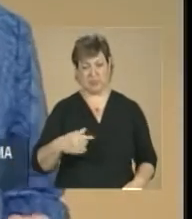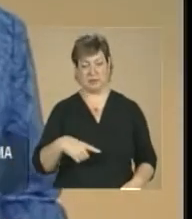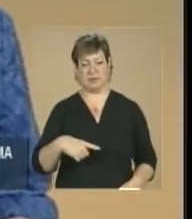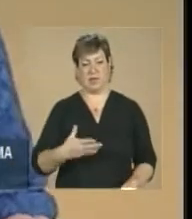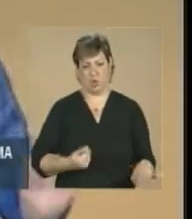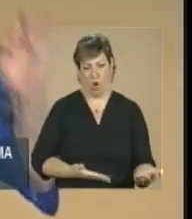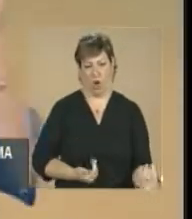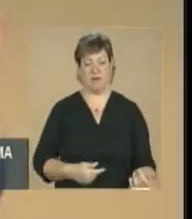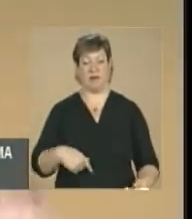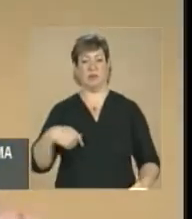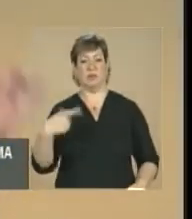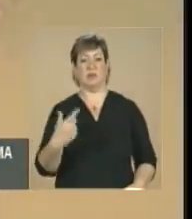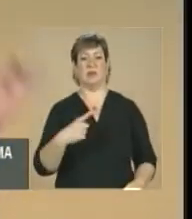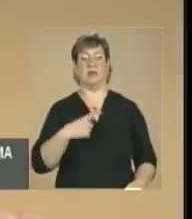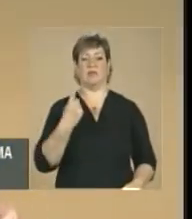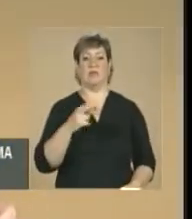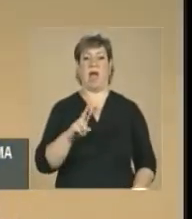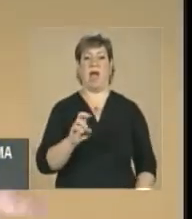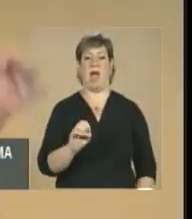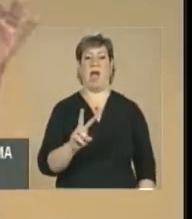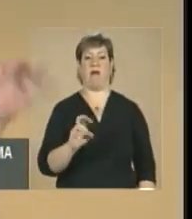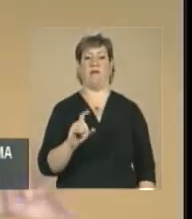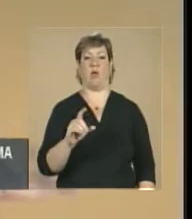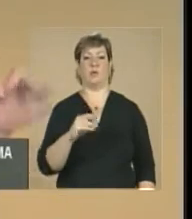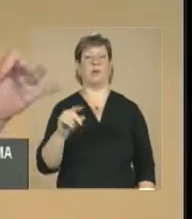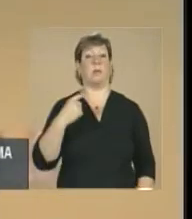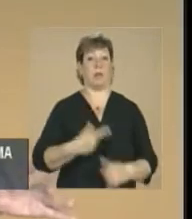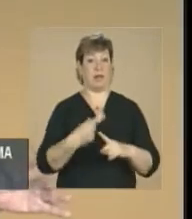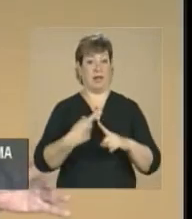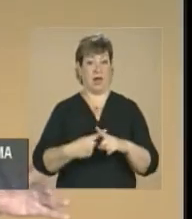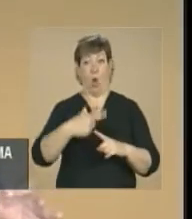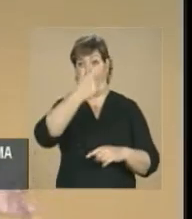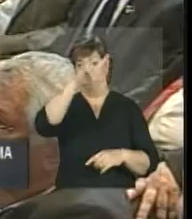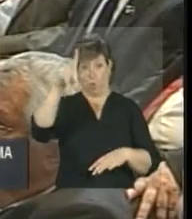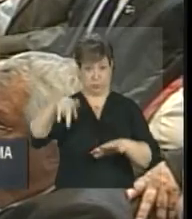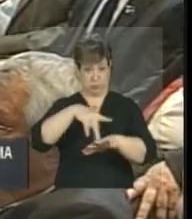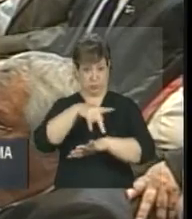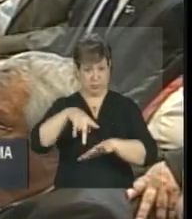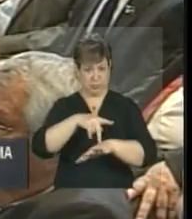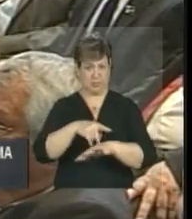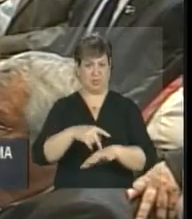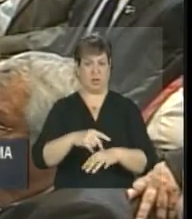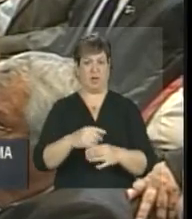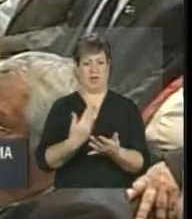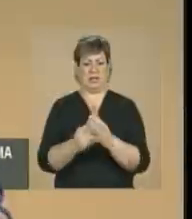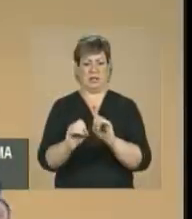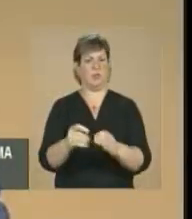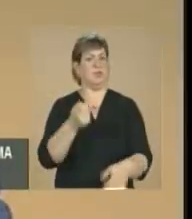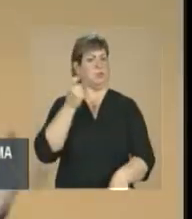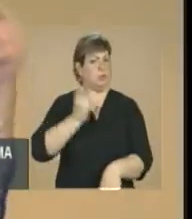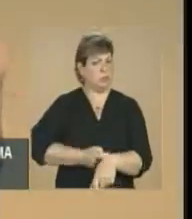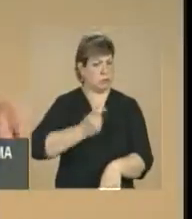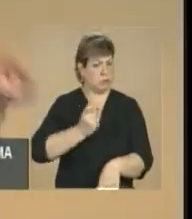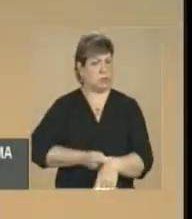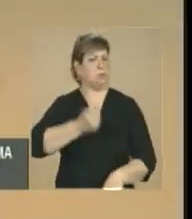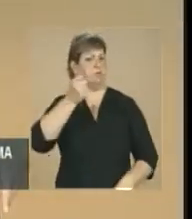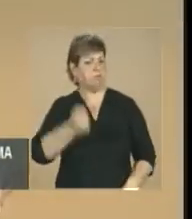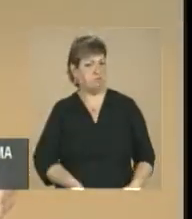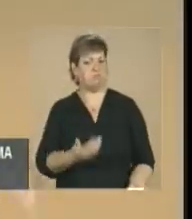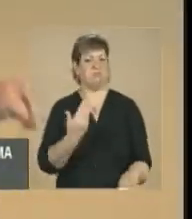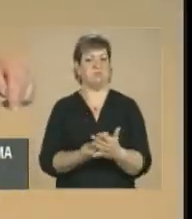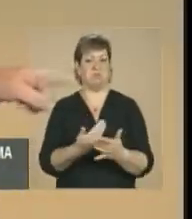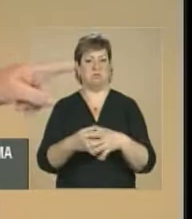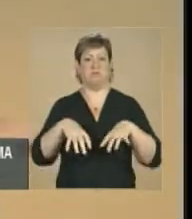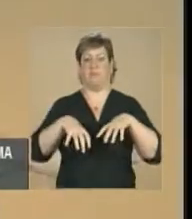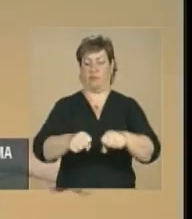Primeiro porque os padrões de educação são muito mais exigentes que os nossos. O mesmo se